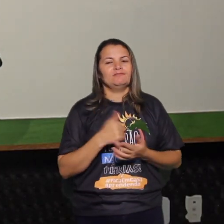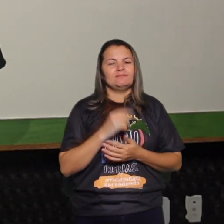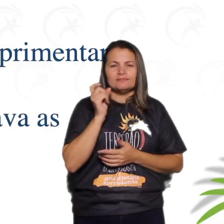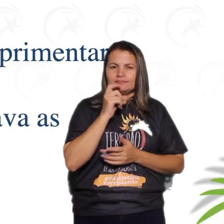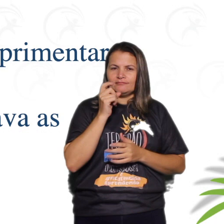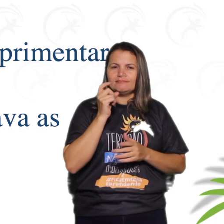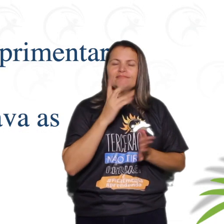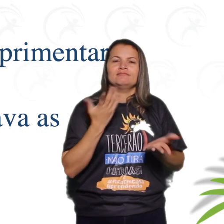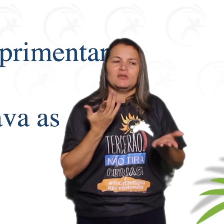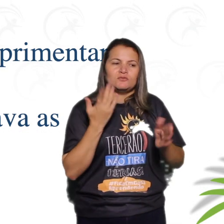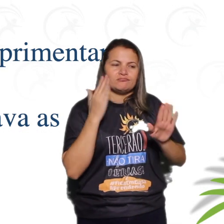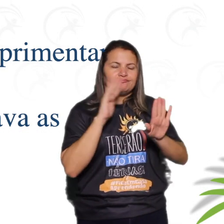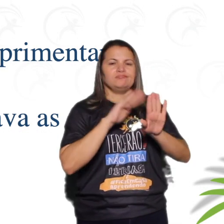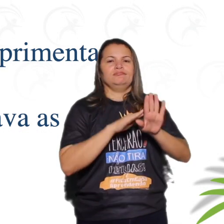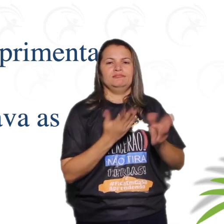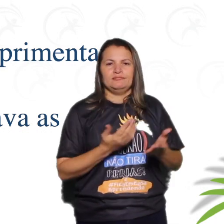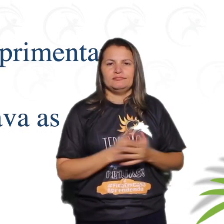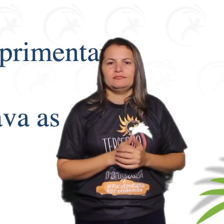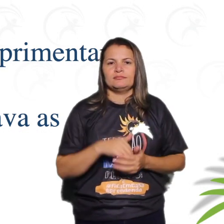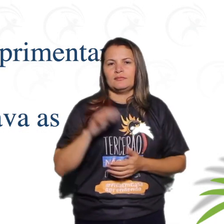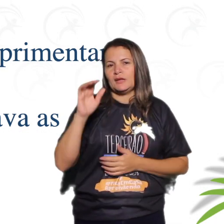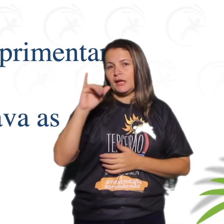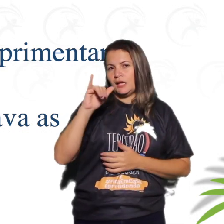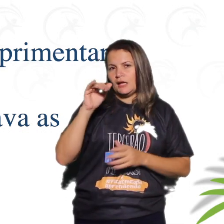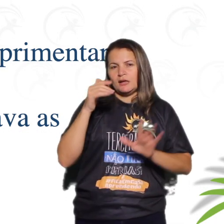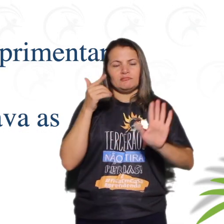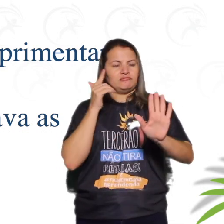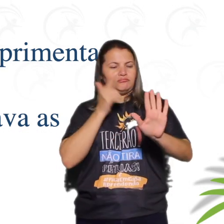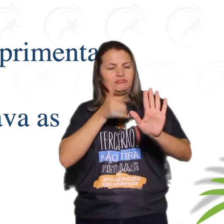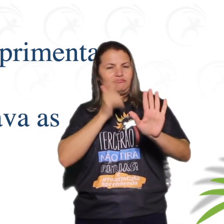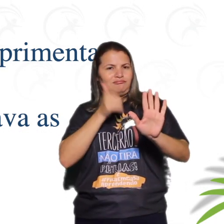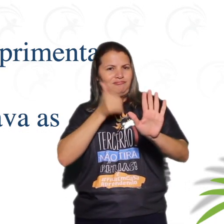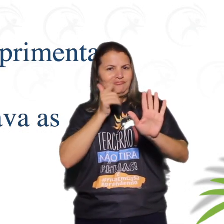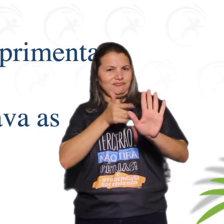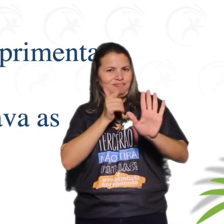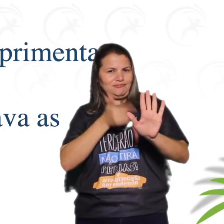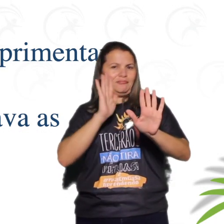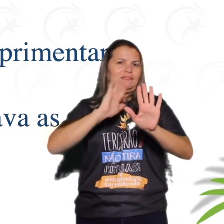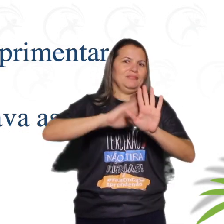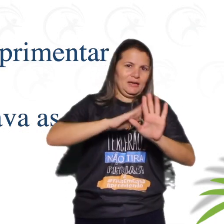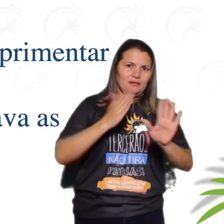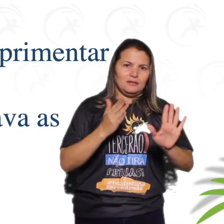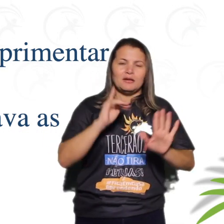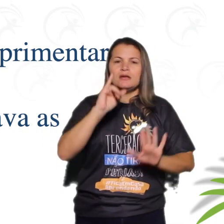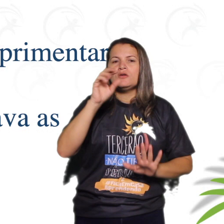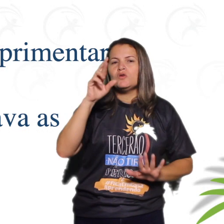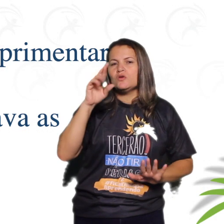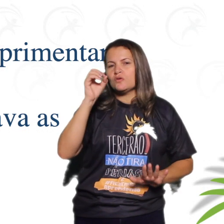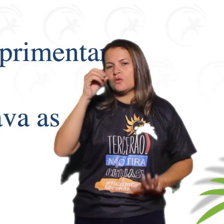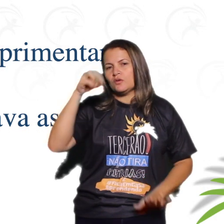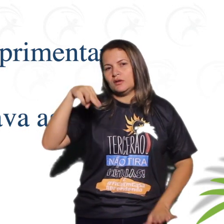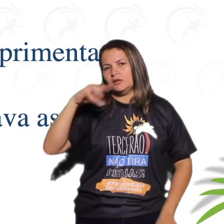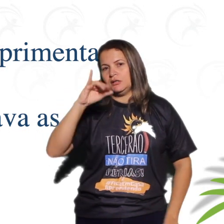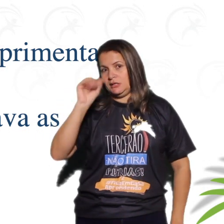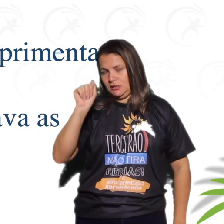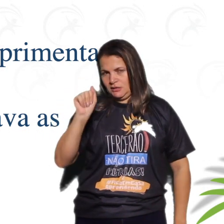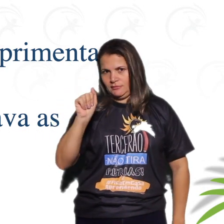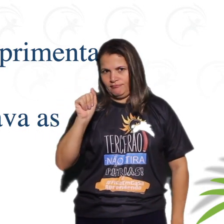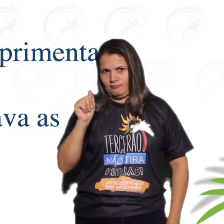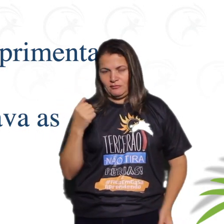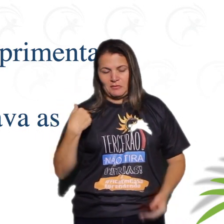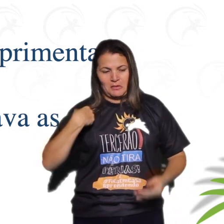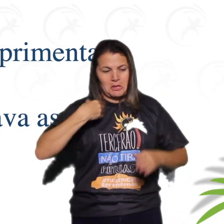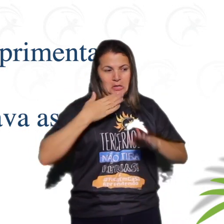coisas. A ironia... Entrou sem cumprimentar ninguém. Que pessoa educada. É